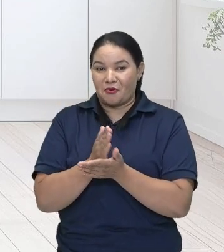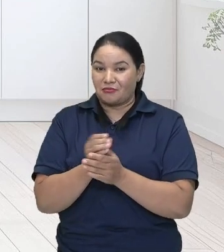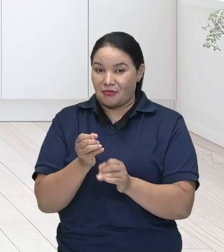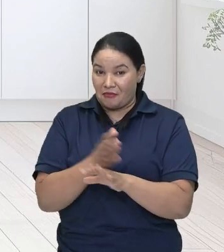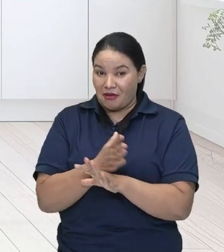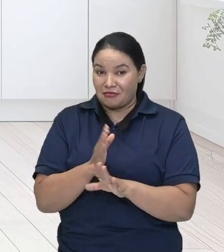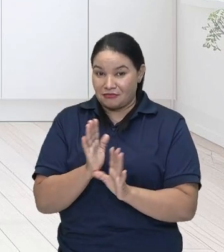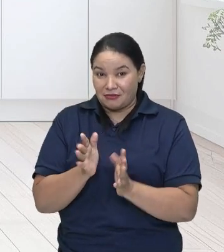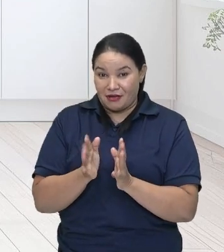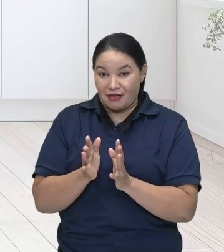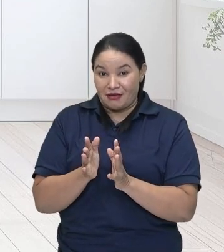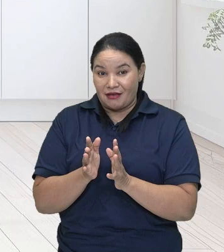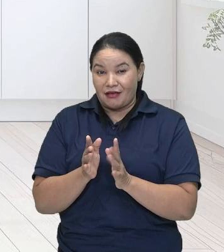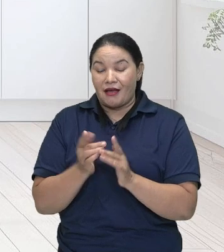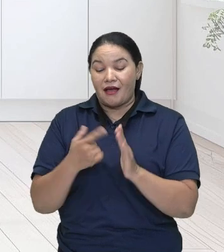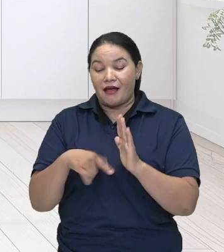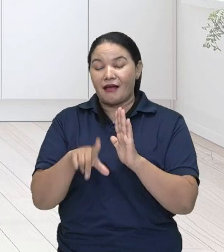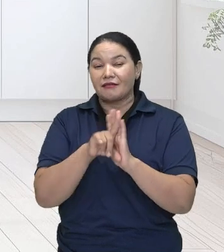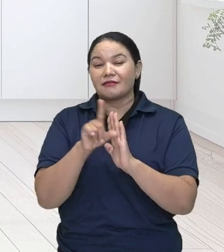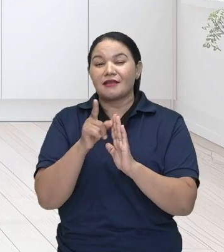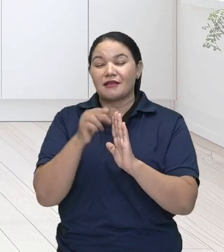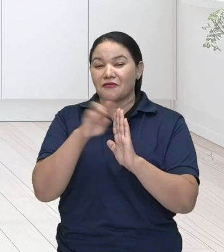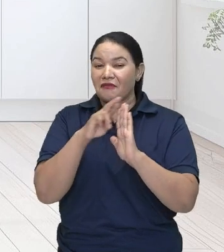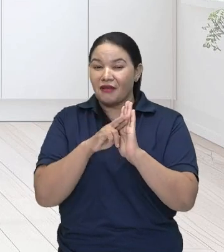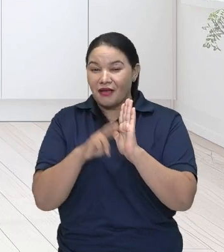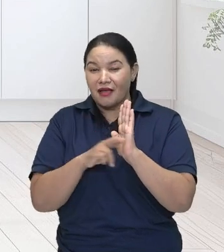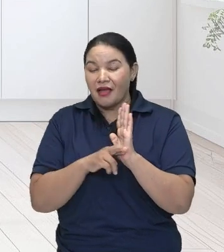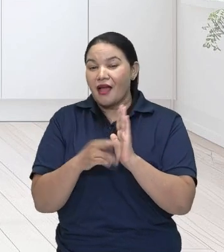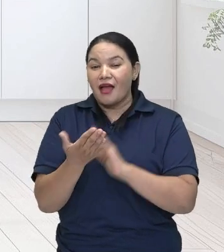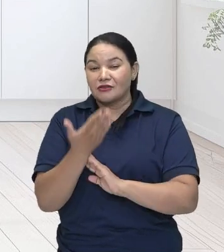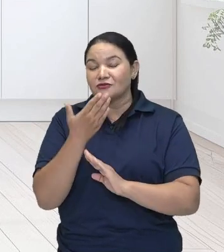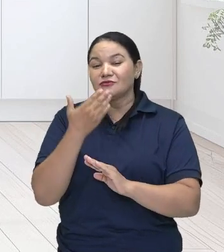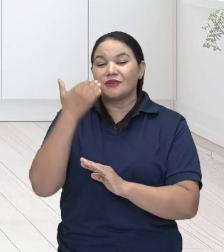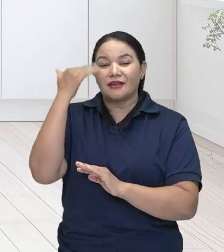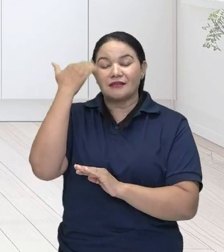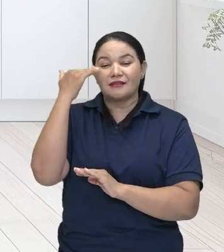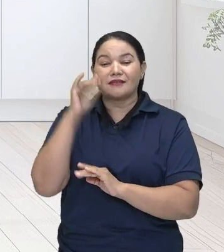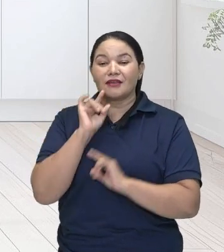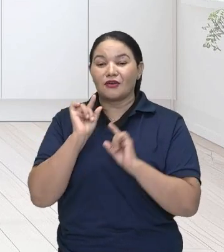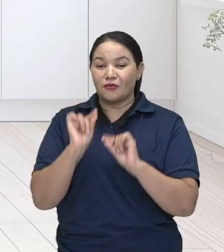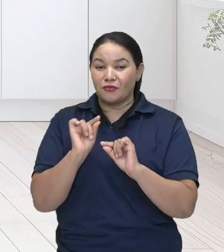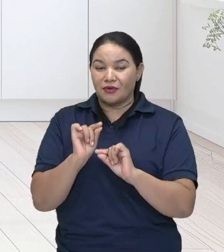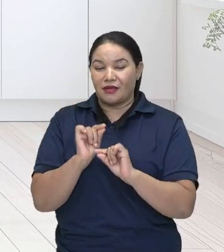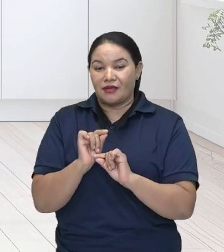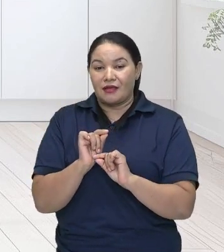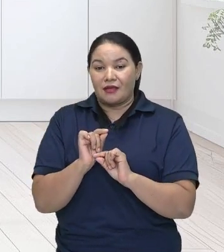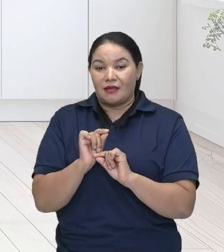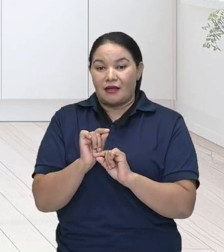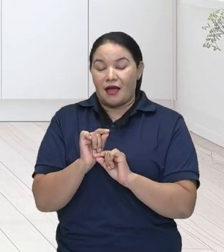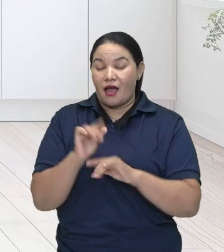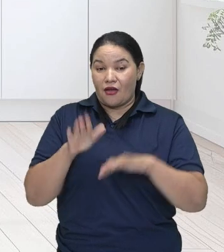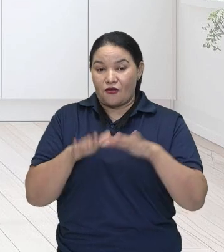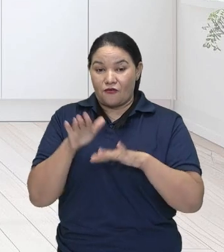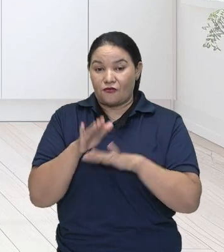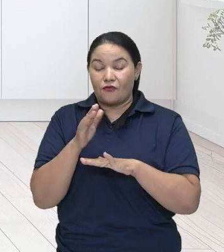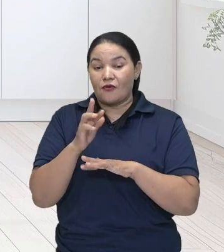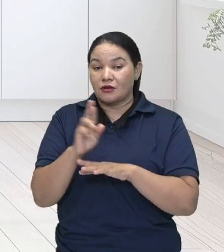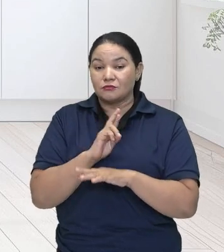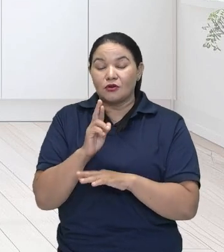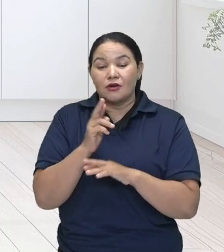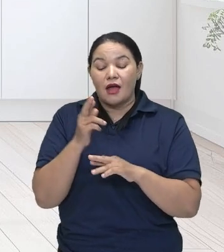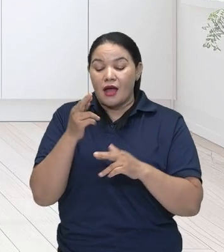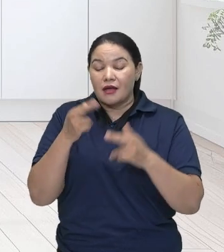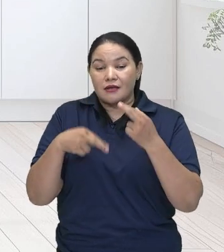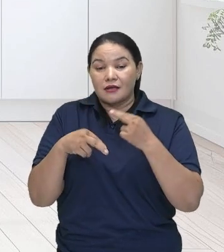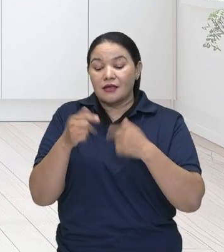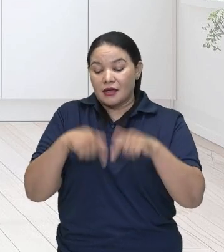a lei de Proust, ela nos ajuda a entender que em respostas químicas, os elementos,